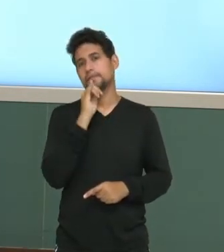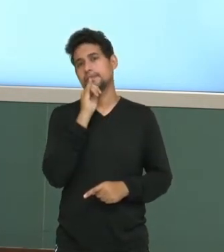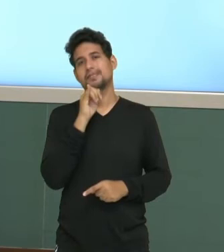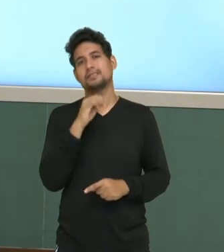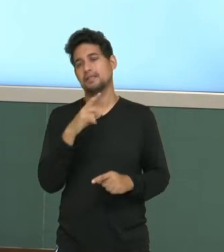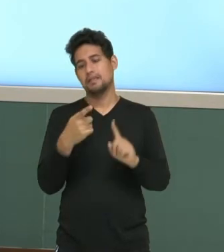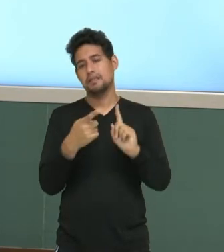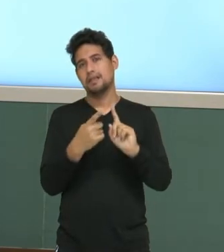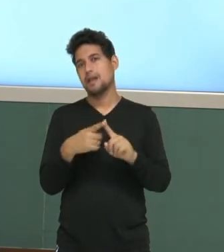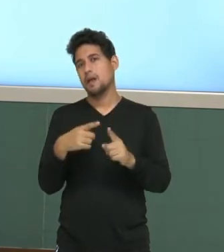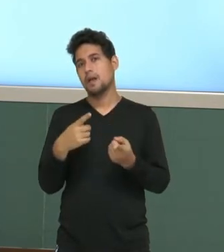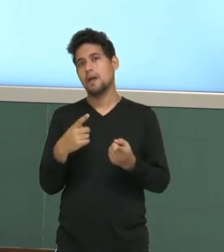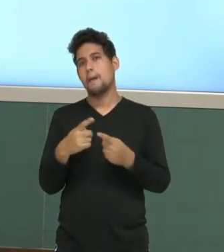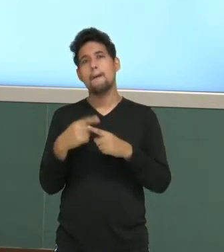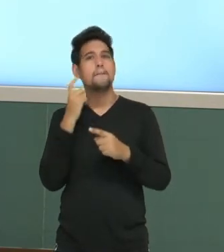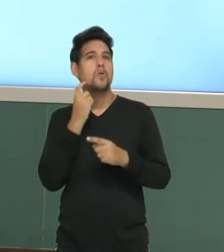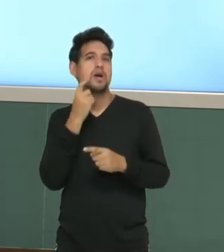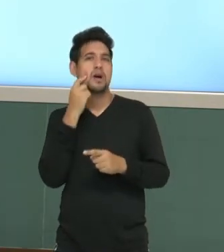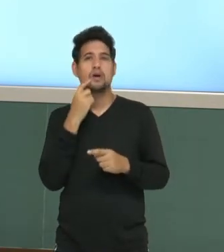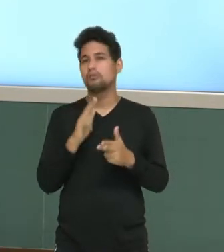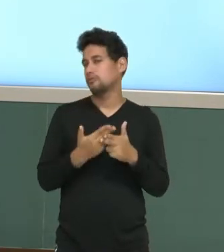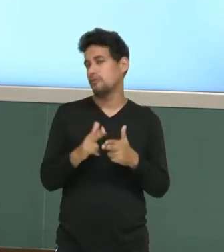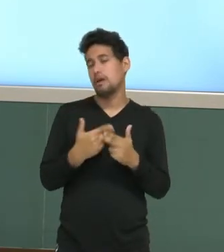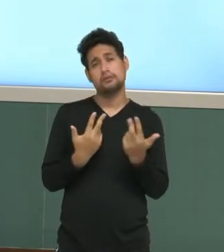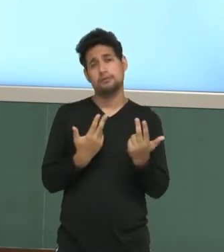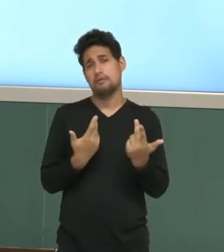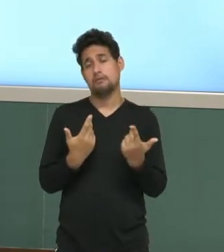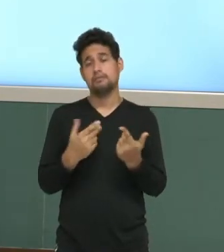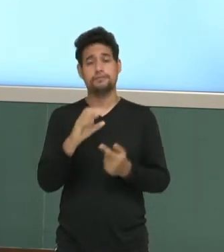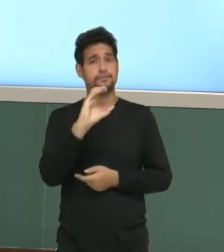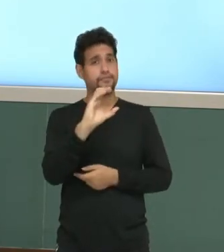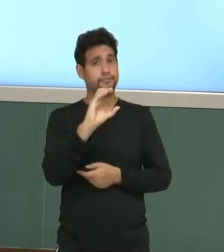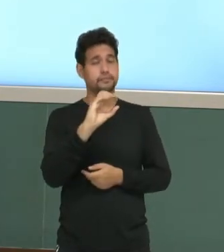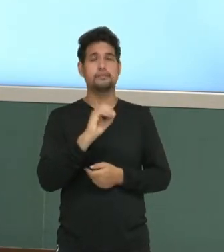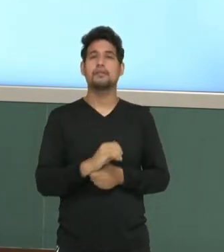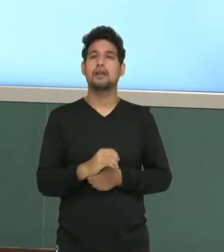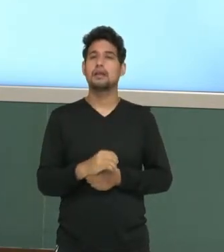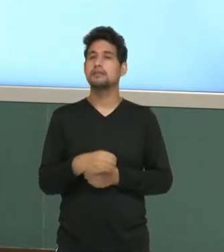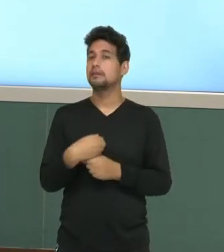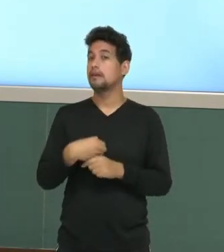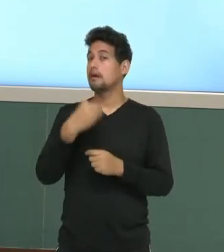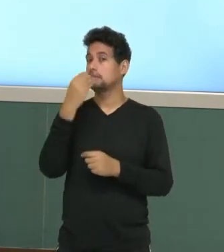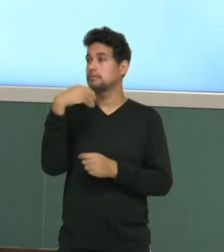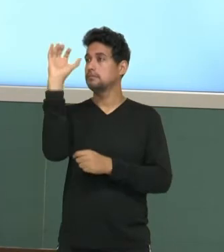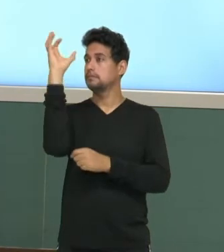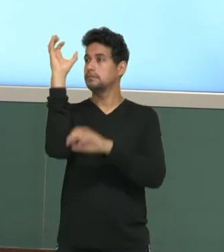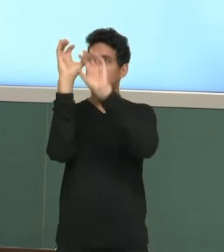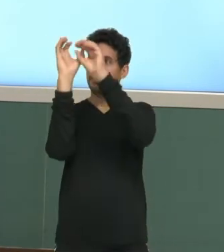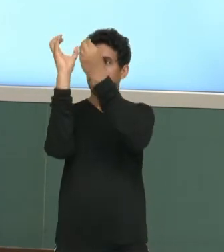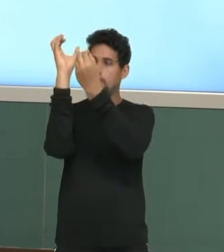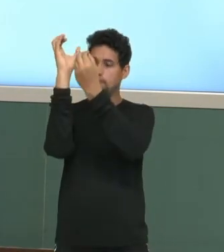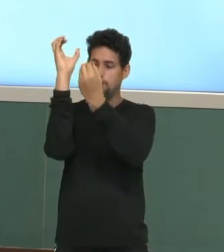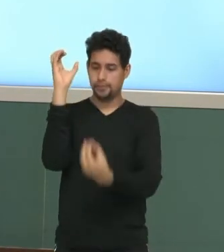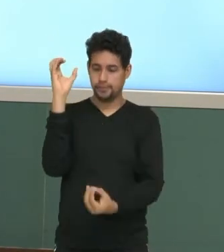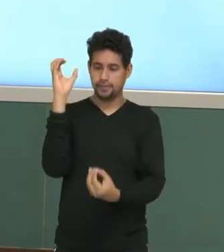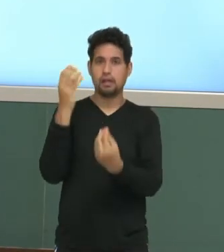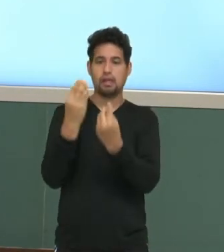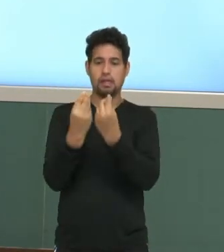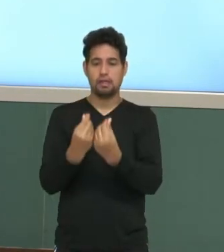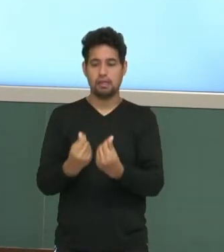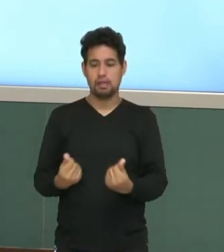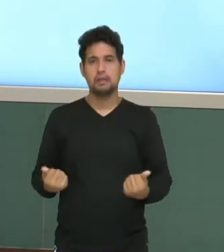exemplo, de morango, de chocolate. Na letra C, uma goiaba cai da árvore e apodrece, entra